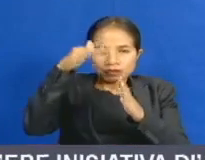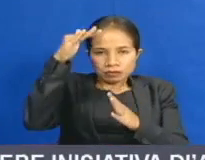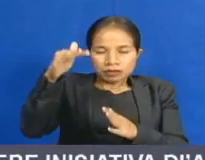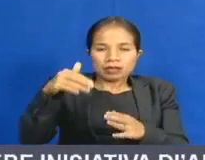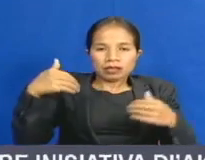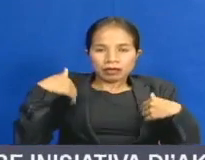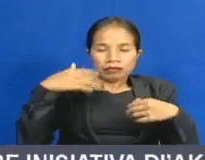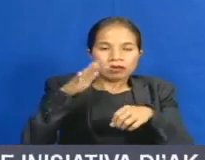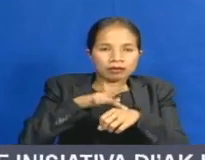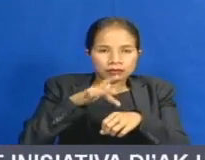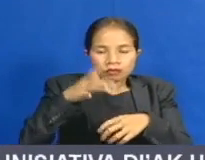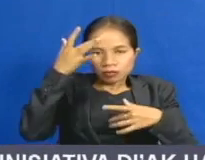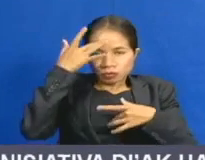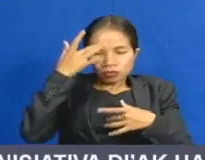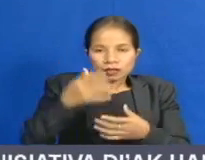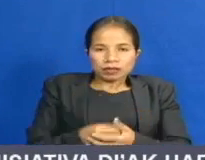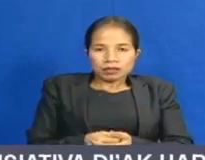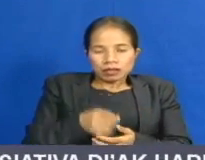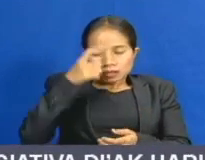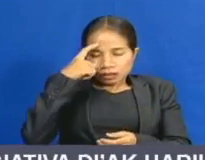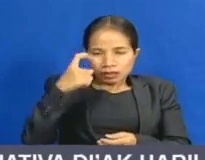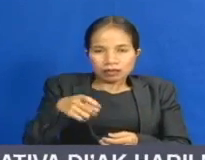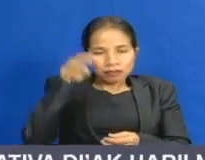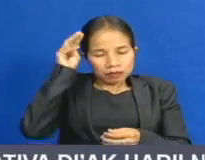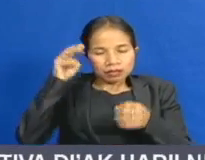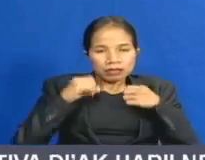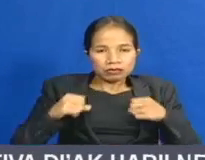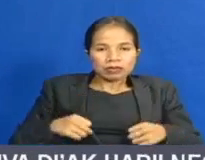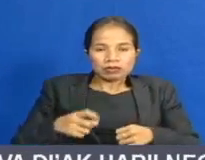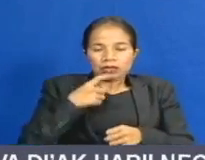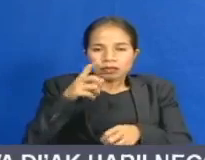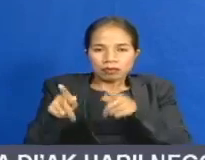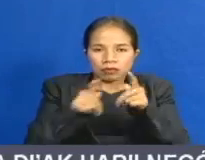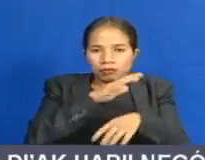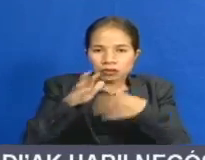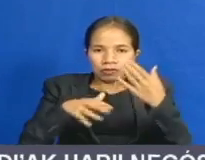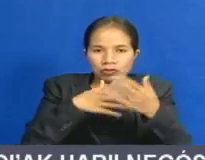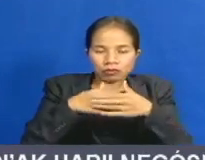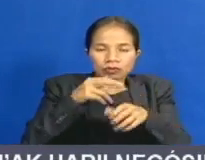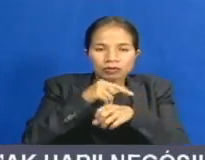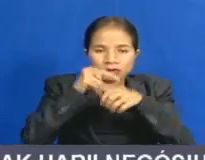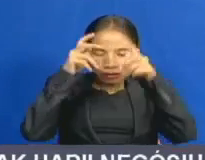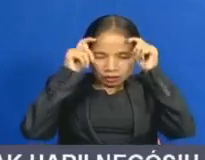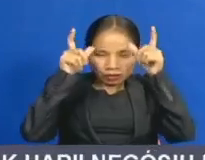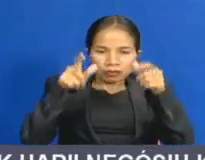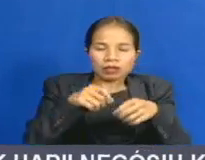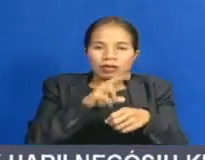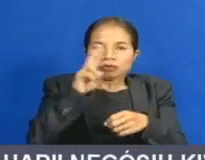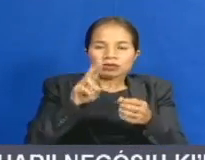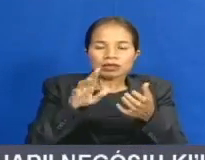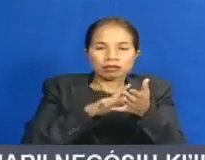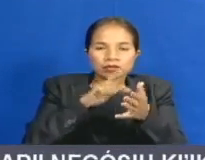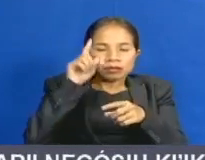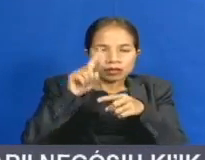atu afeta ba diabético. Tambane, Ministério Saúde alerta ba populasaun iha teritorio nasional, atu redus konsuma imoro